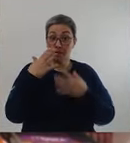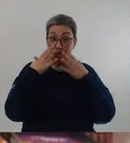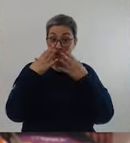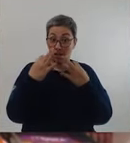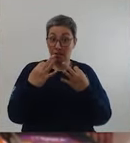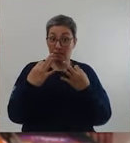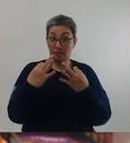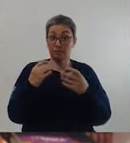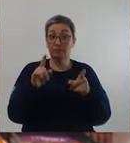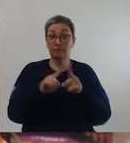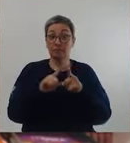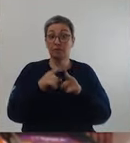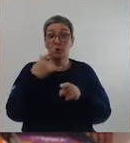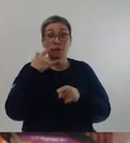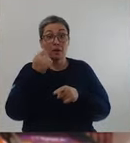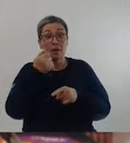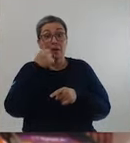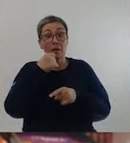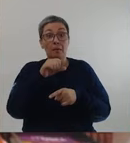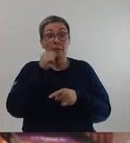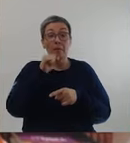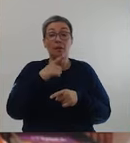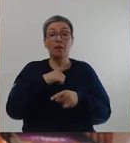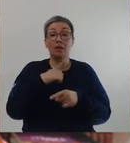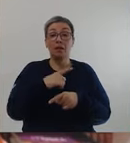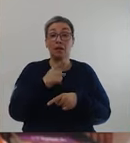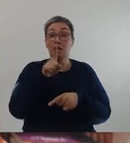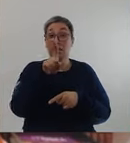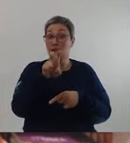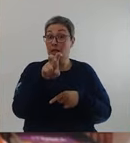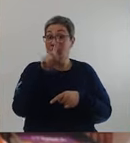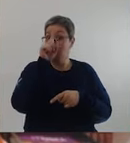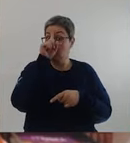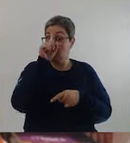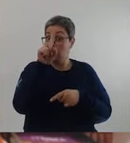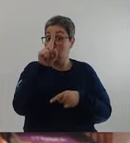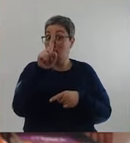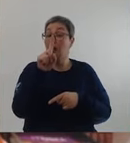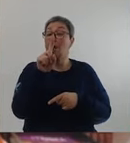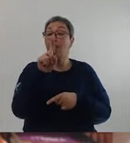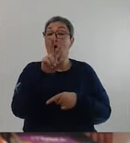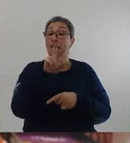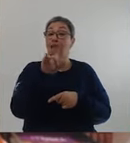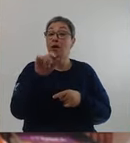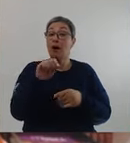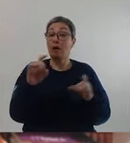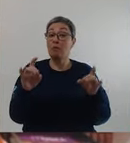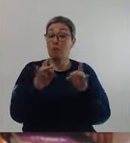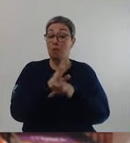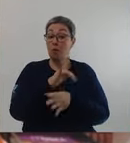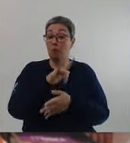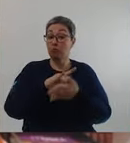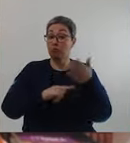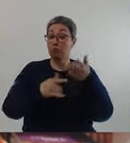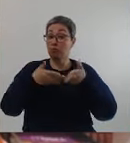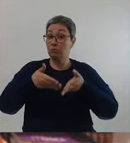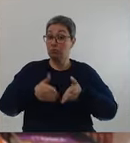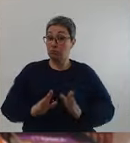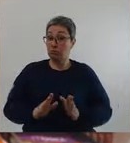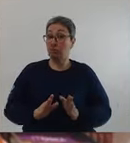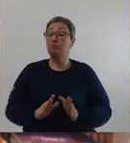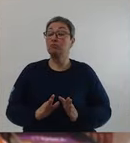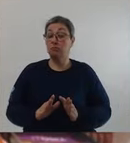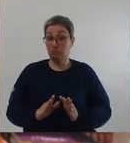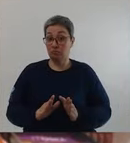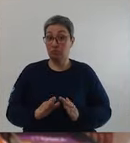Fique atento, hein? Os pais têm apenas 15 dias para registrar aí o seu filho,